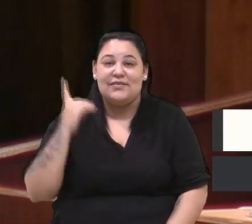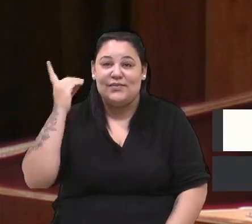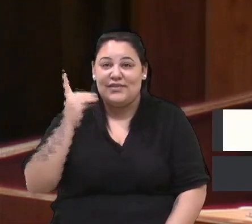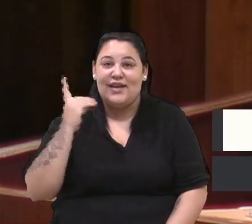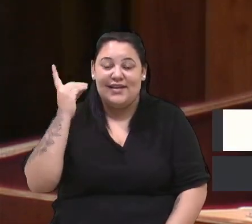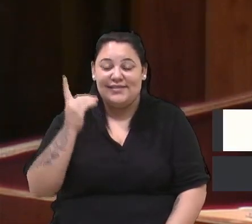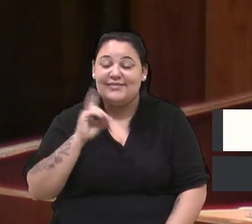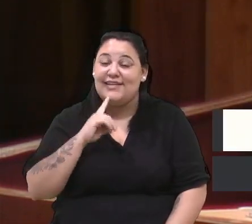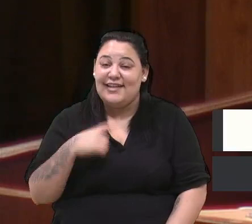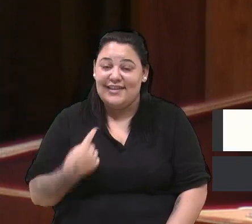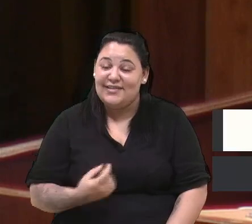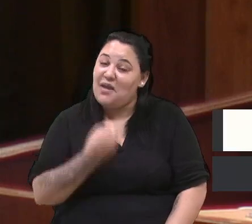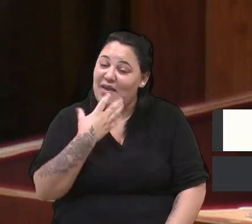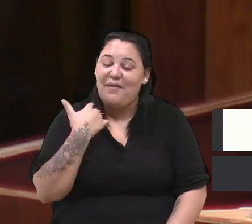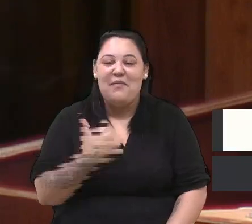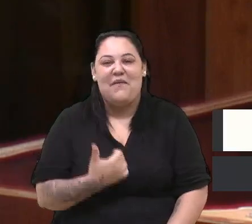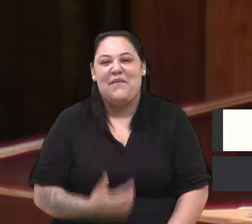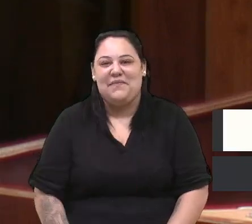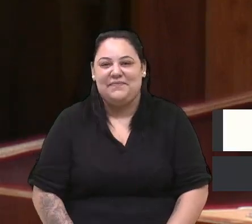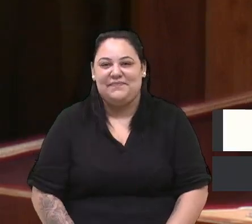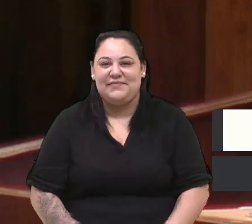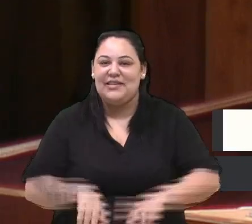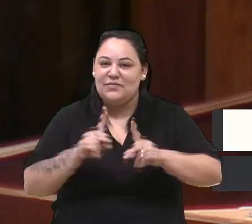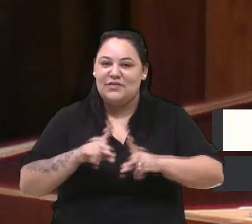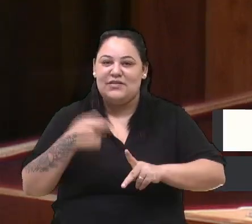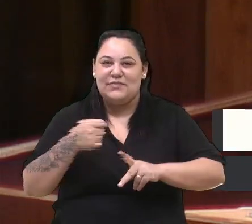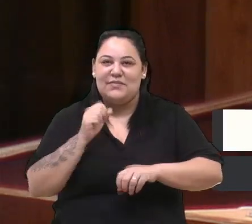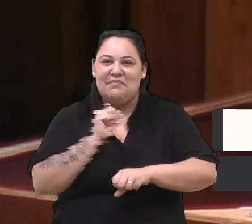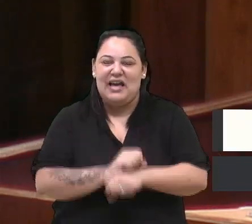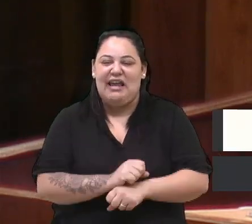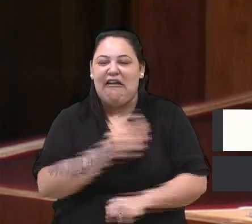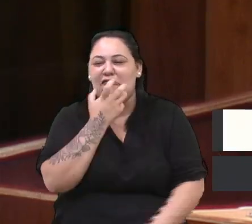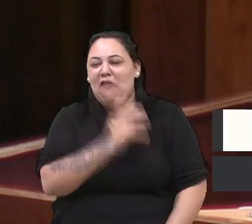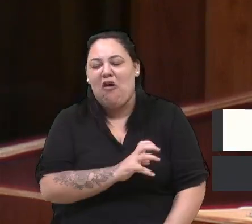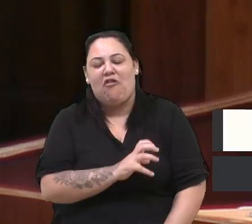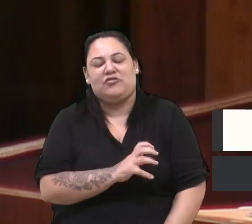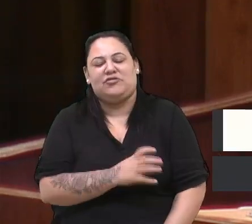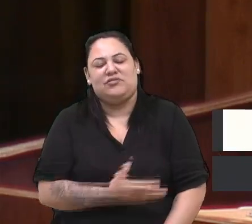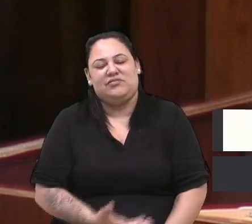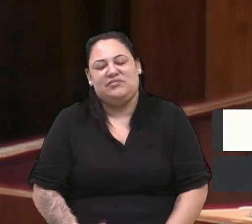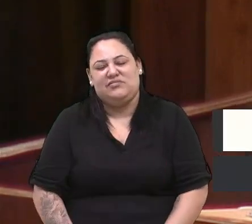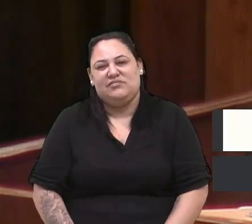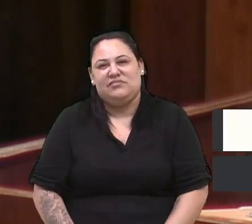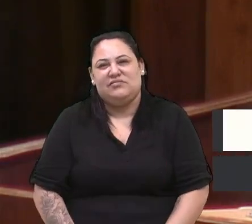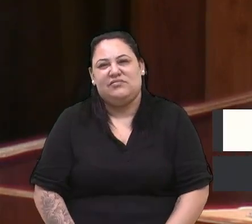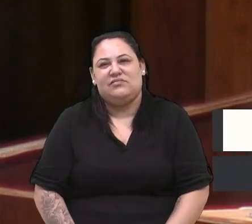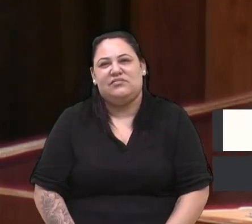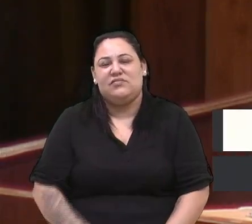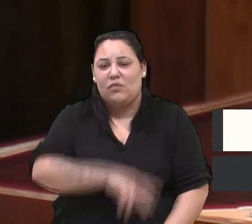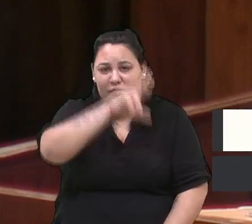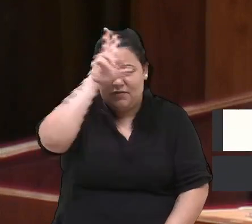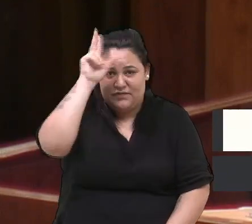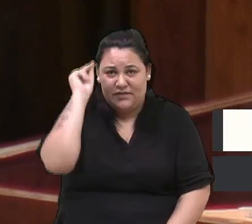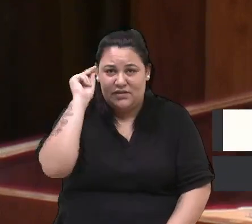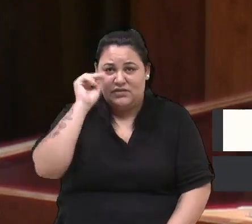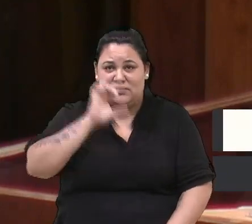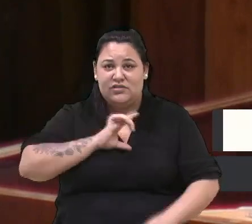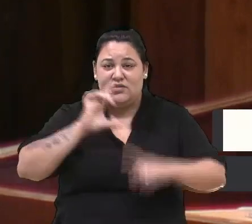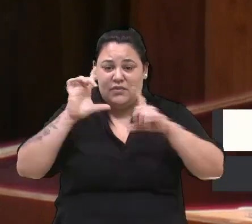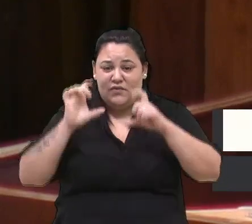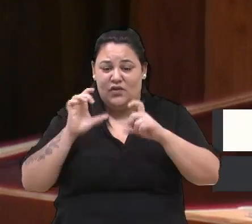boa. As pessoas precisam parar com o ódio. O prefeito esteve numa foto com a Haddad